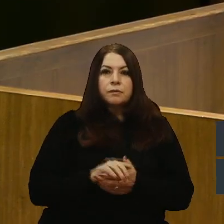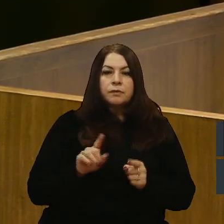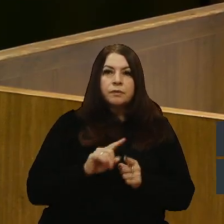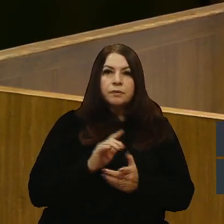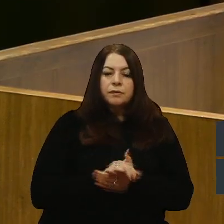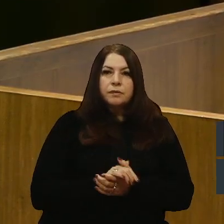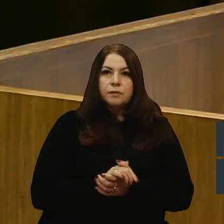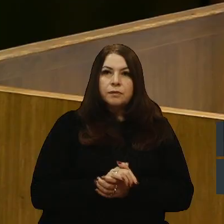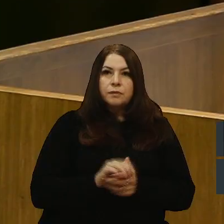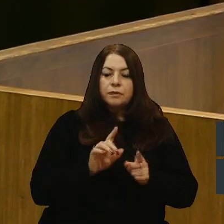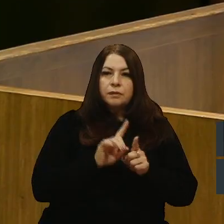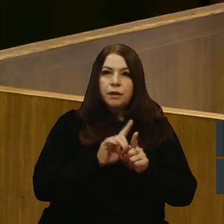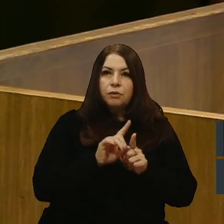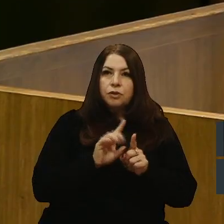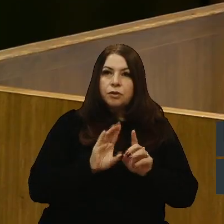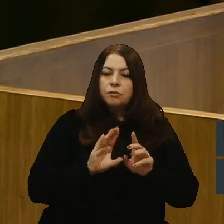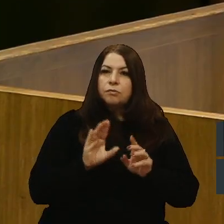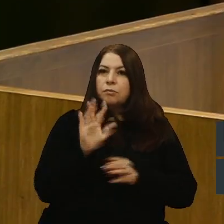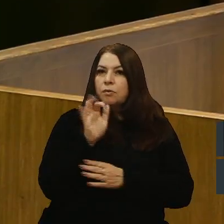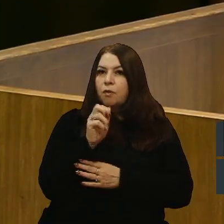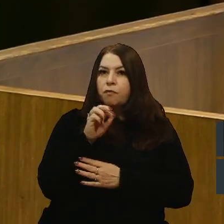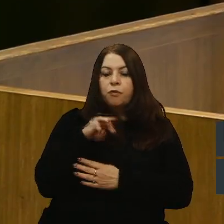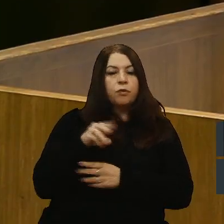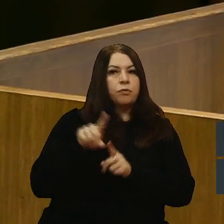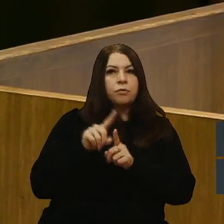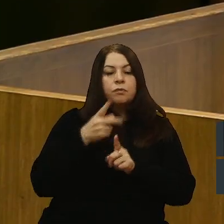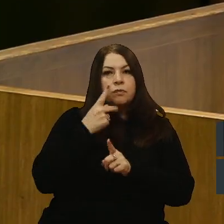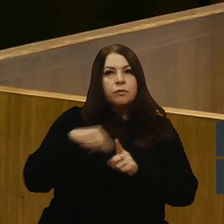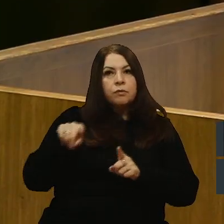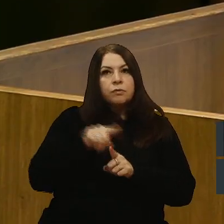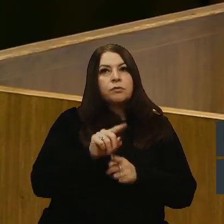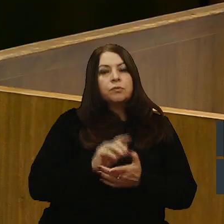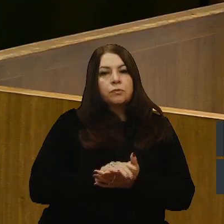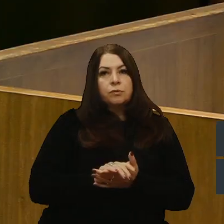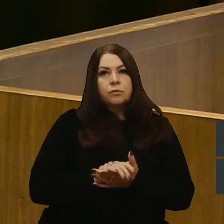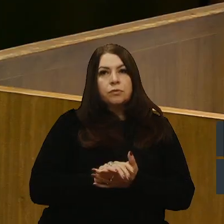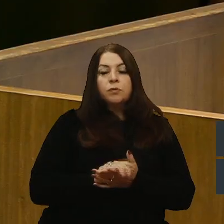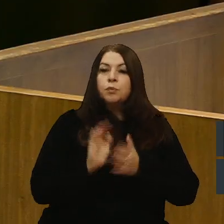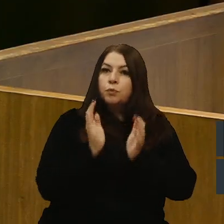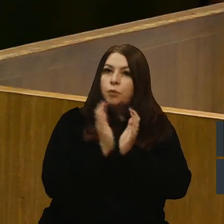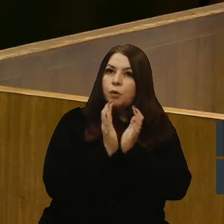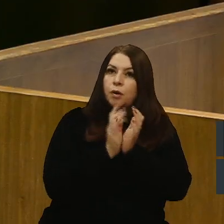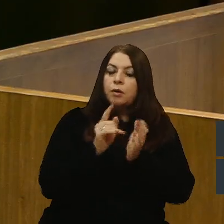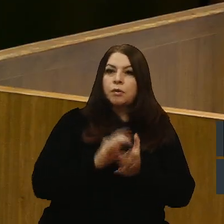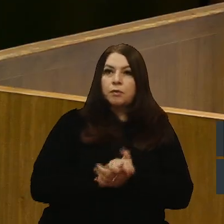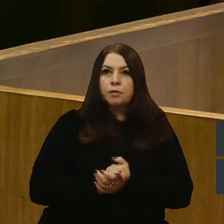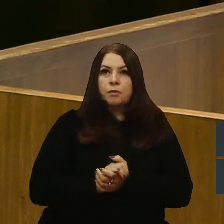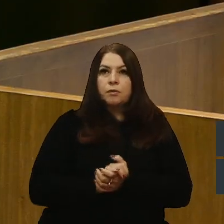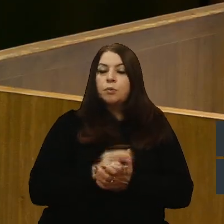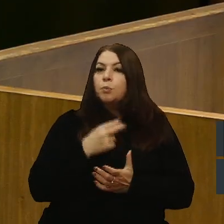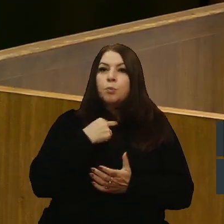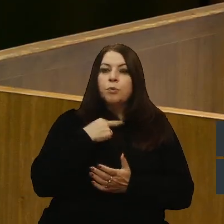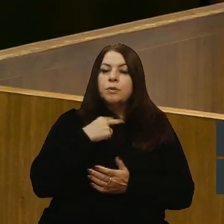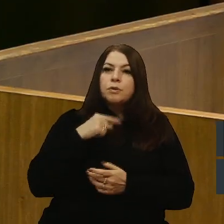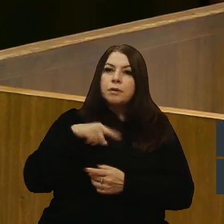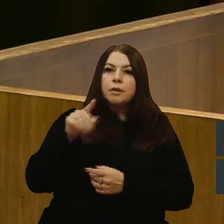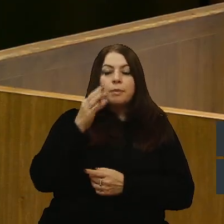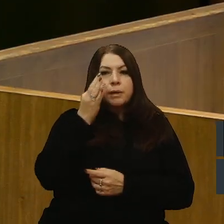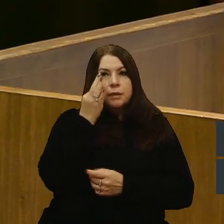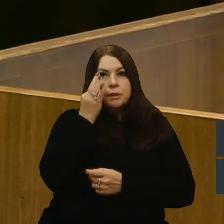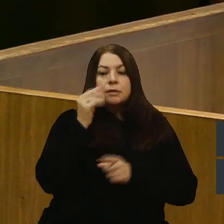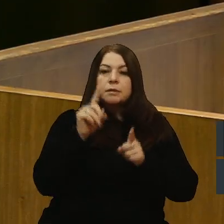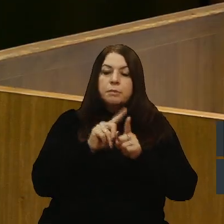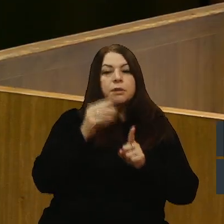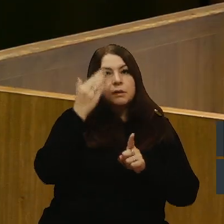estiveram também em frente ao fórum fazendo esse manifesto. Os colegas que não puderam estar presentes